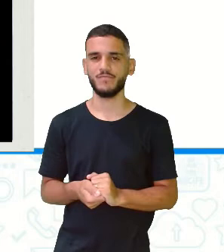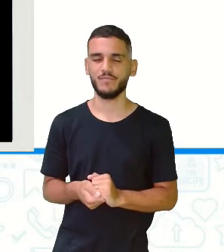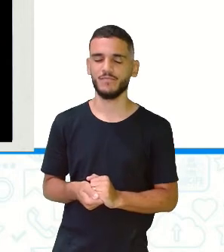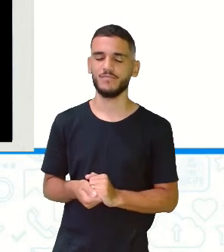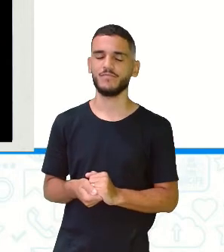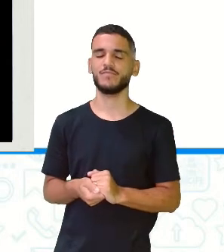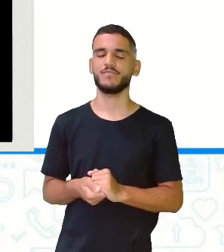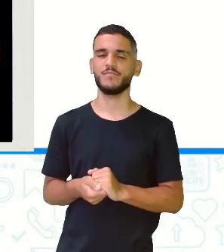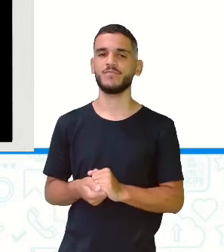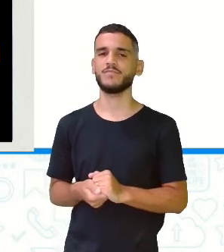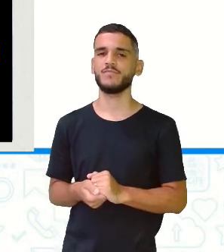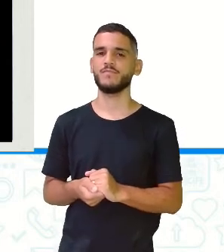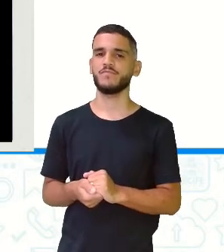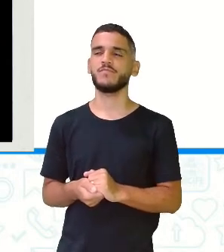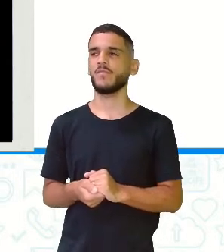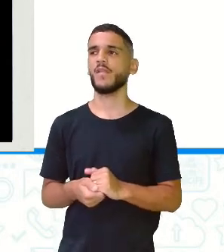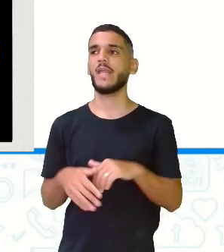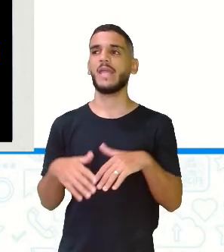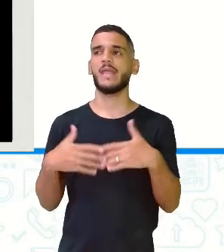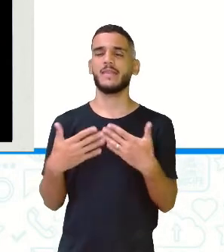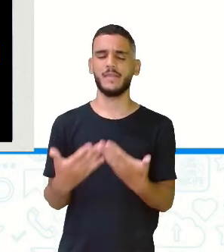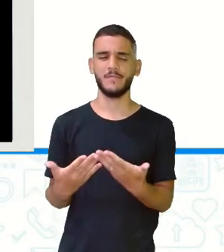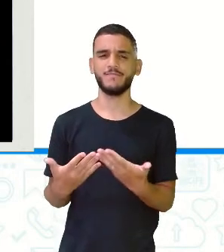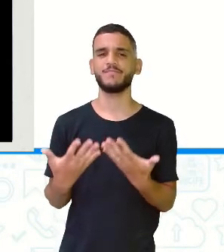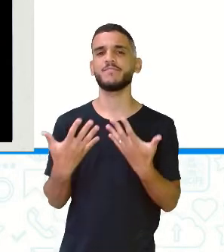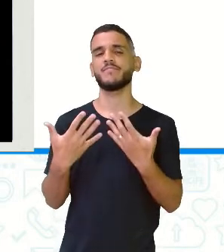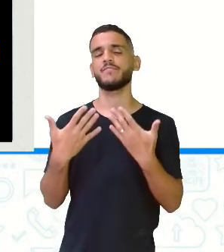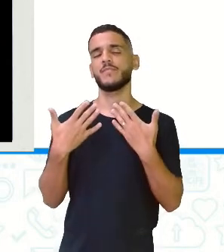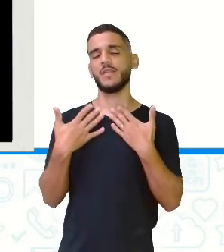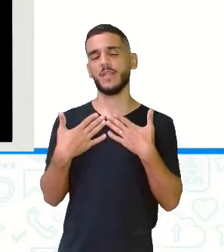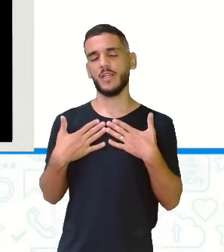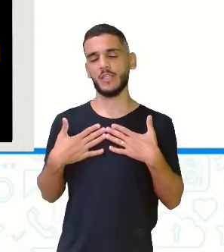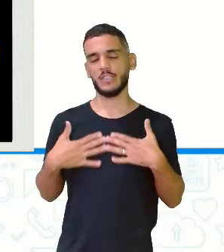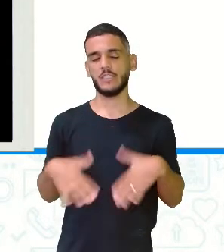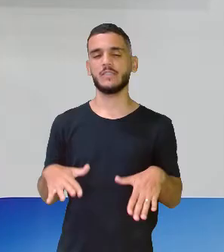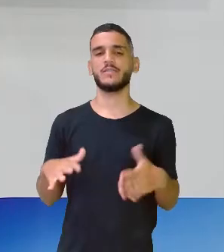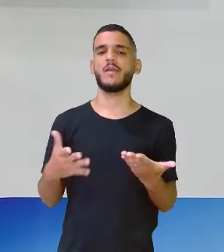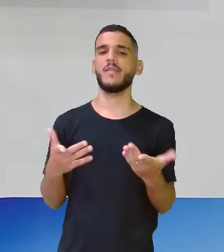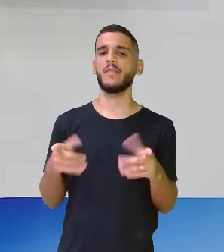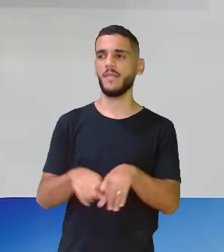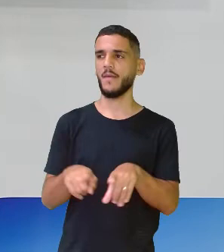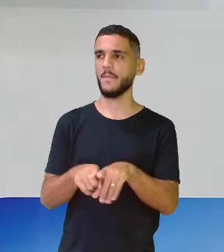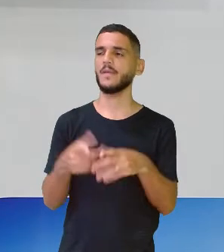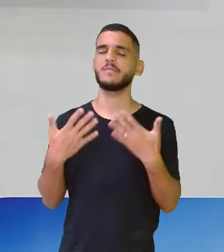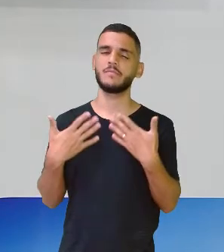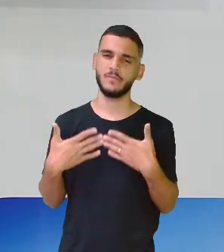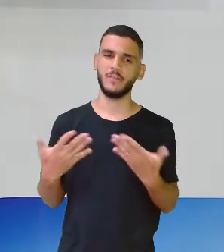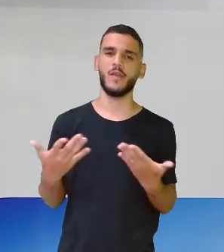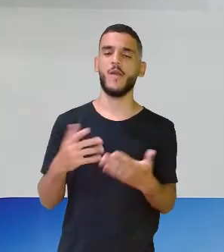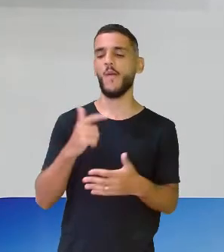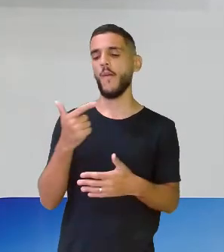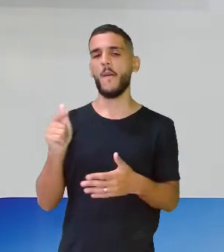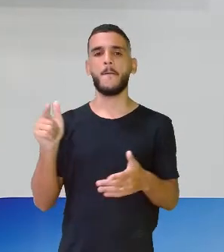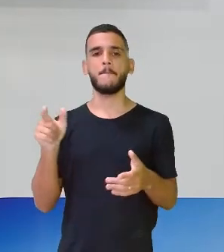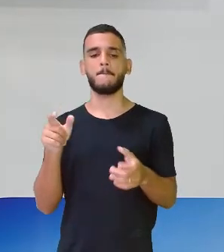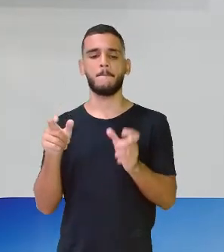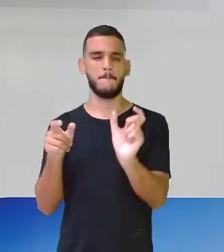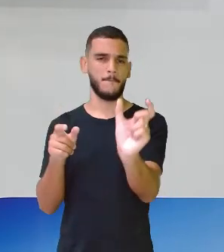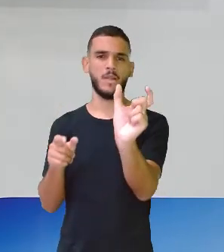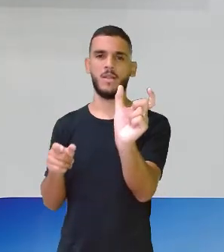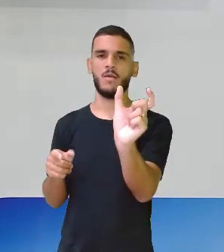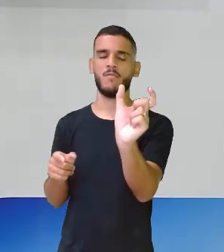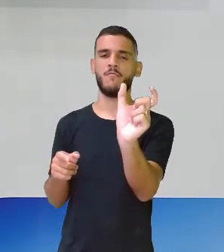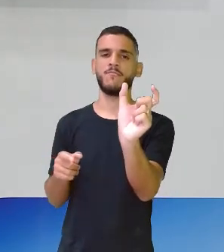tolerar, tolerar. E a descansa veio do descansar. Então, algumas palavras, elas são derivadas